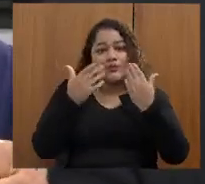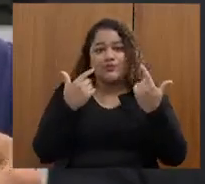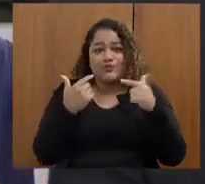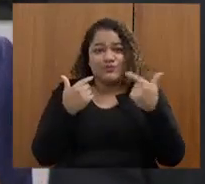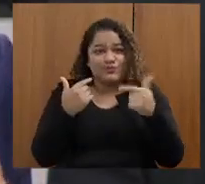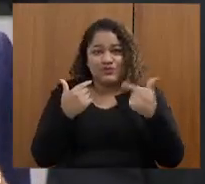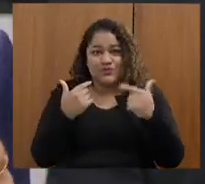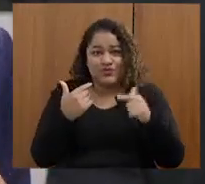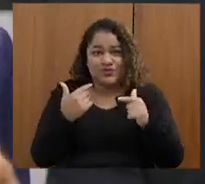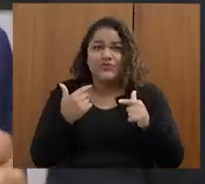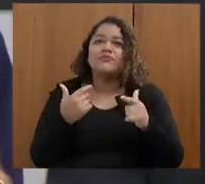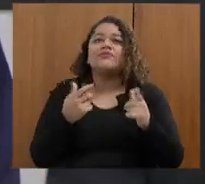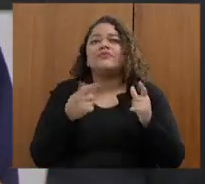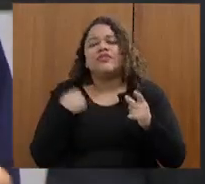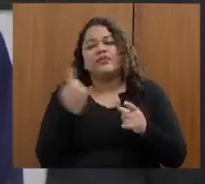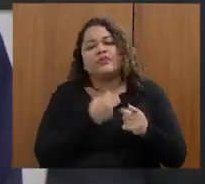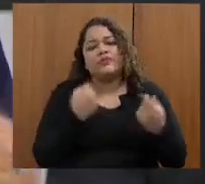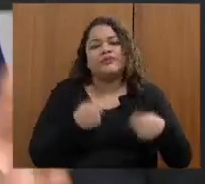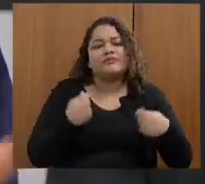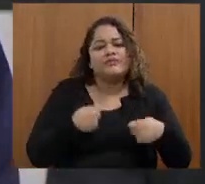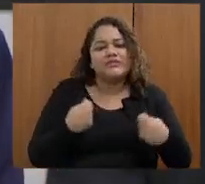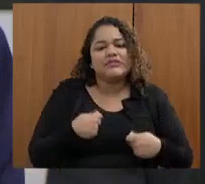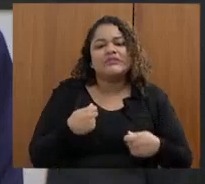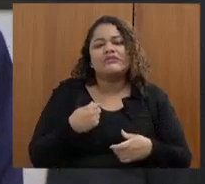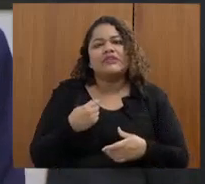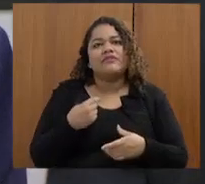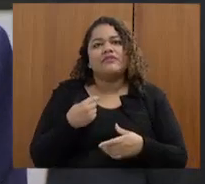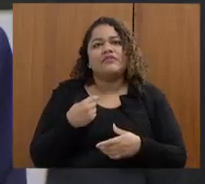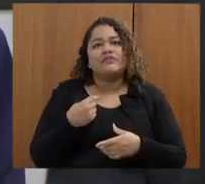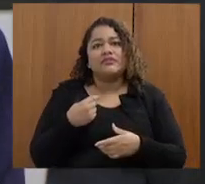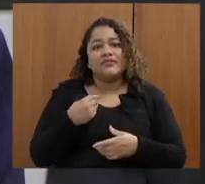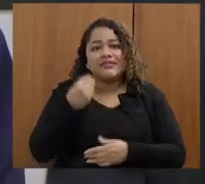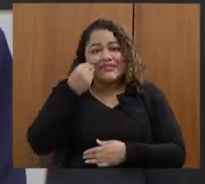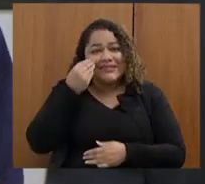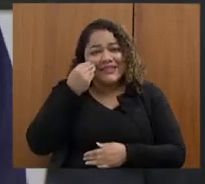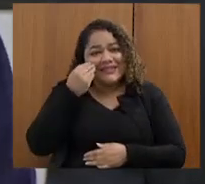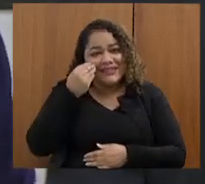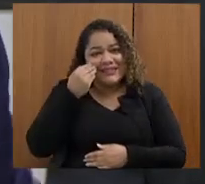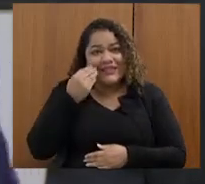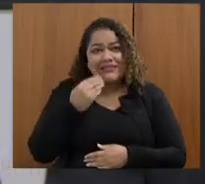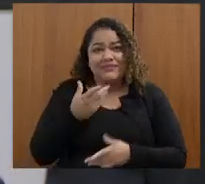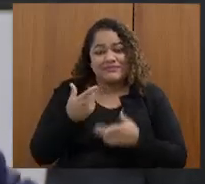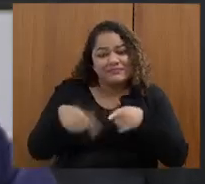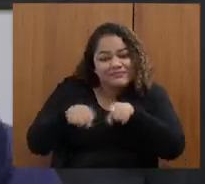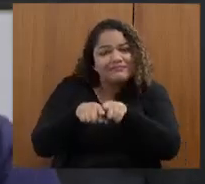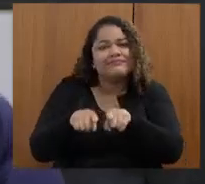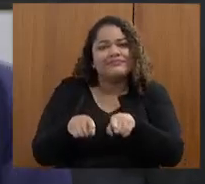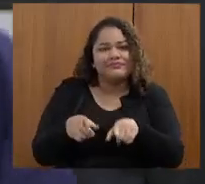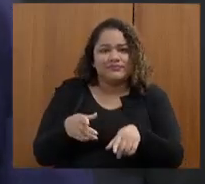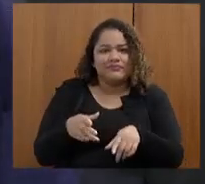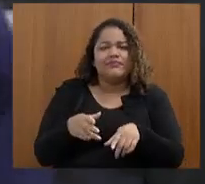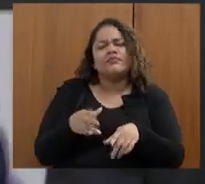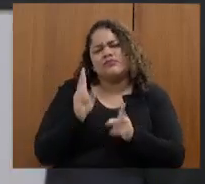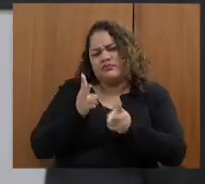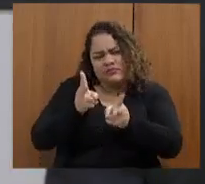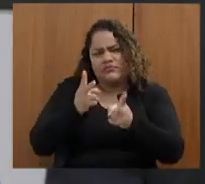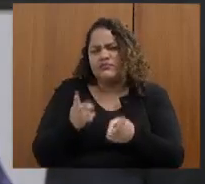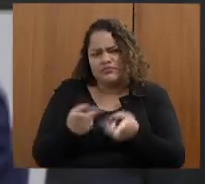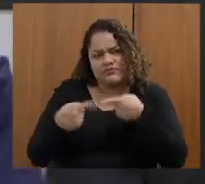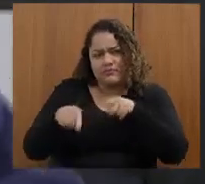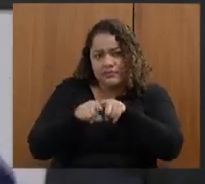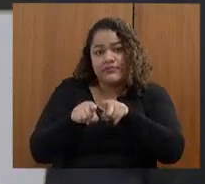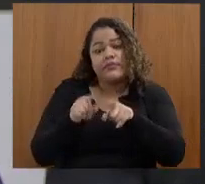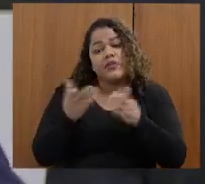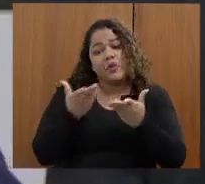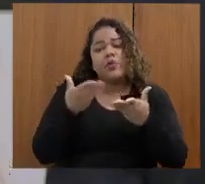que virar psicólogo virar os parceiros ali virar não sempre fomos né mas realmente hoje nós vivemos Um